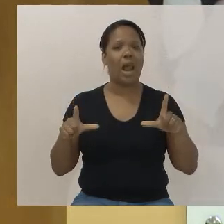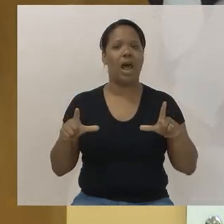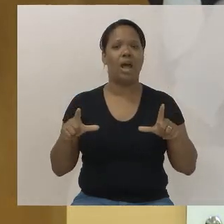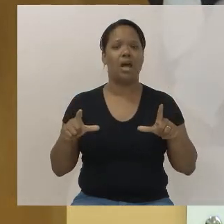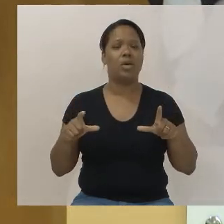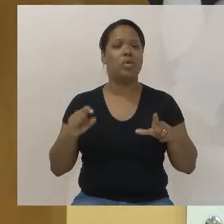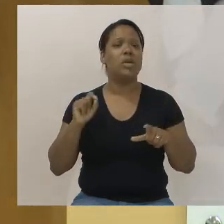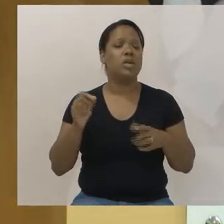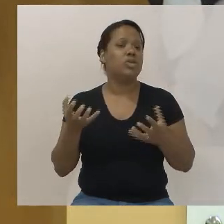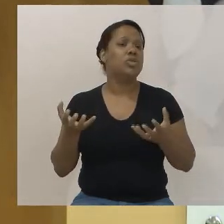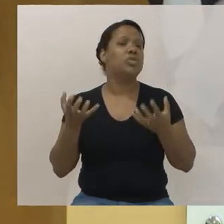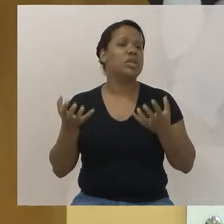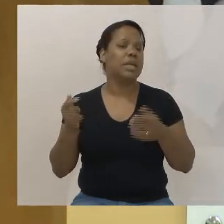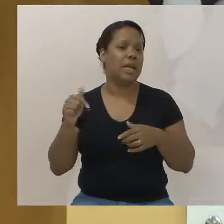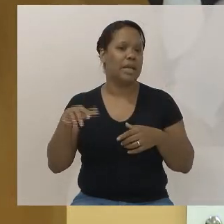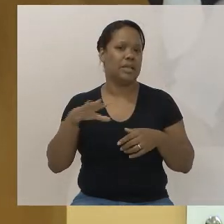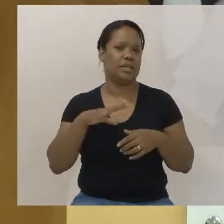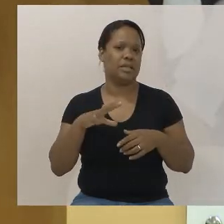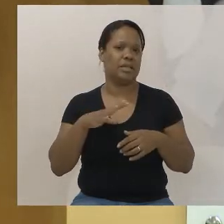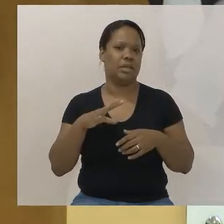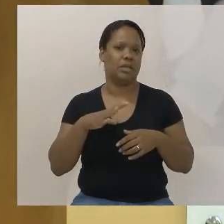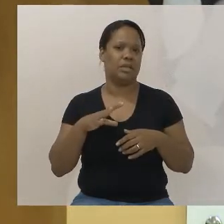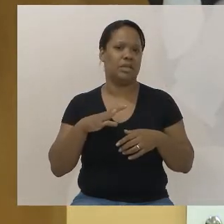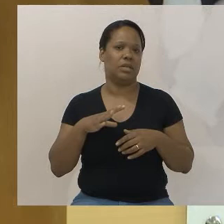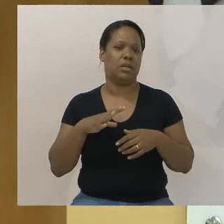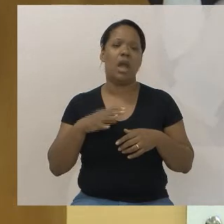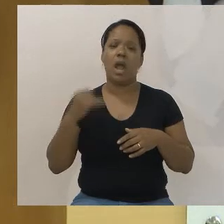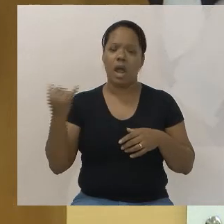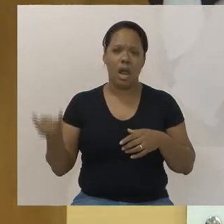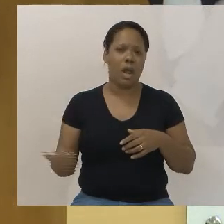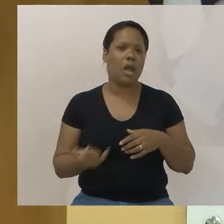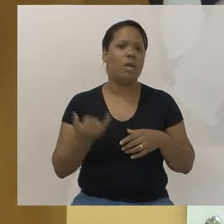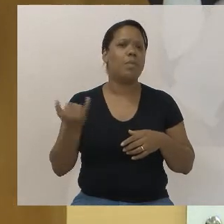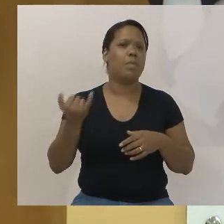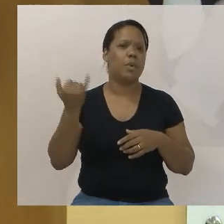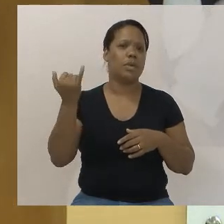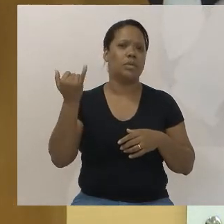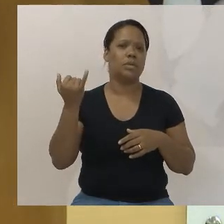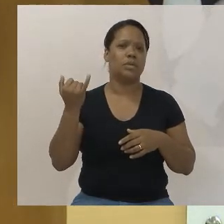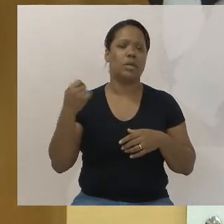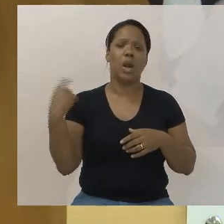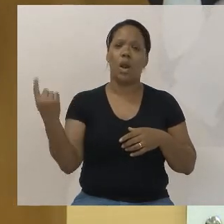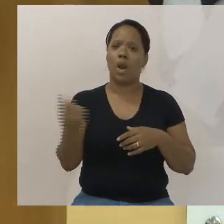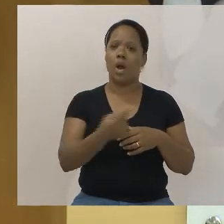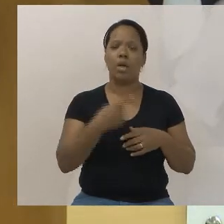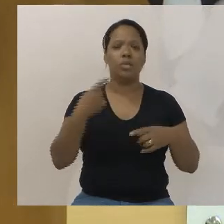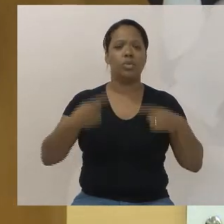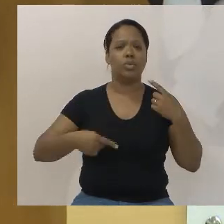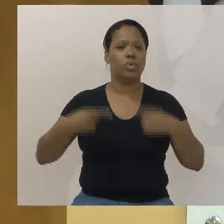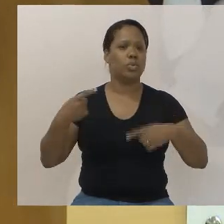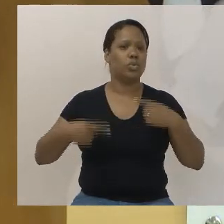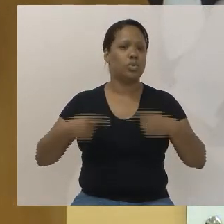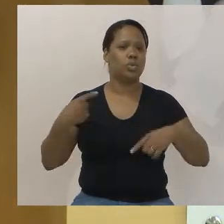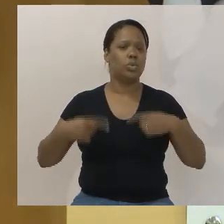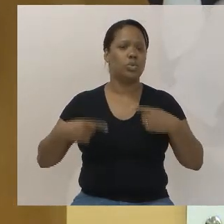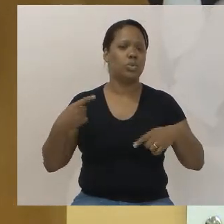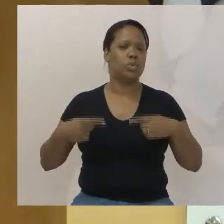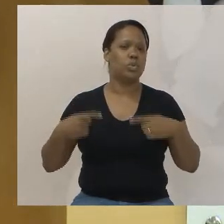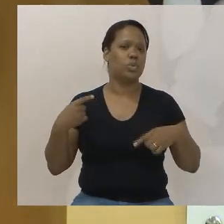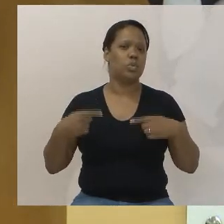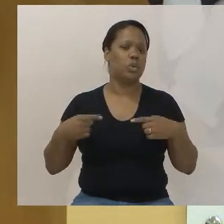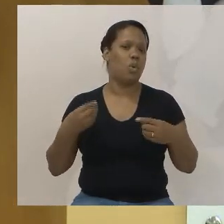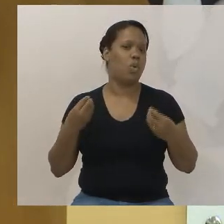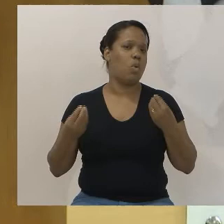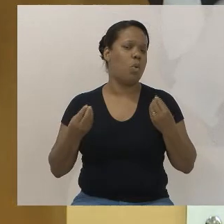transporte que nós queremos para a nossa cidade então eu acho que isso é importante né a gente está discutindo e ver no que a gente